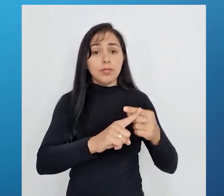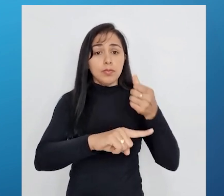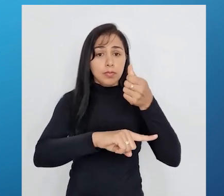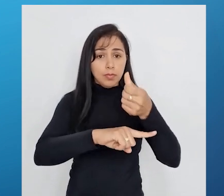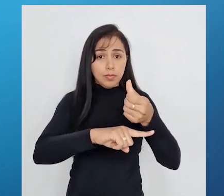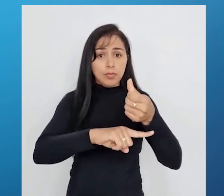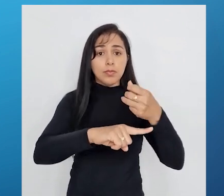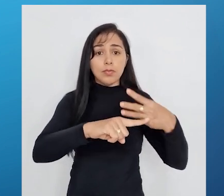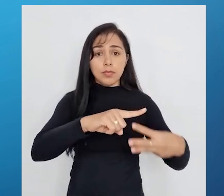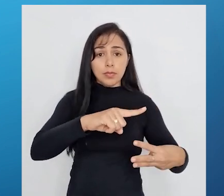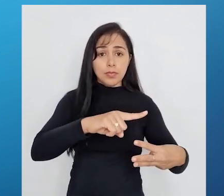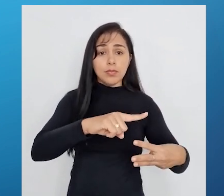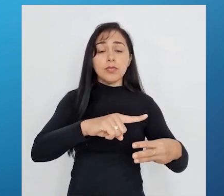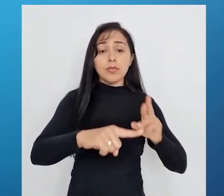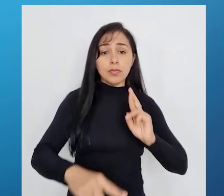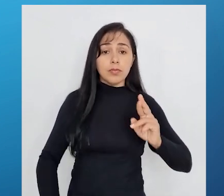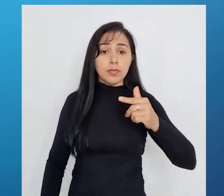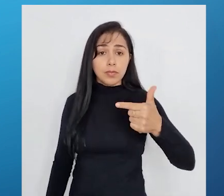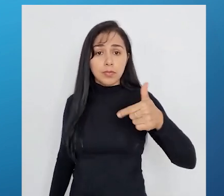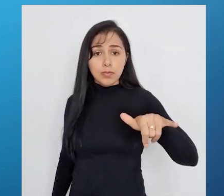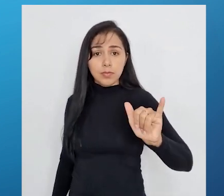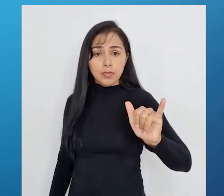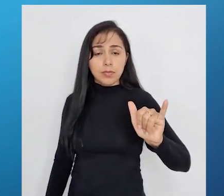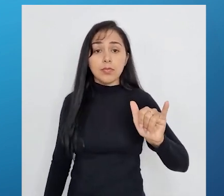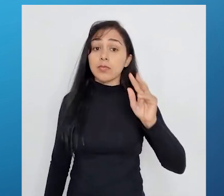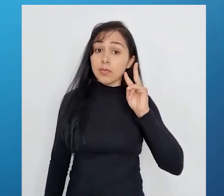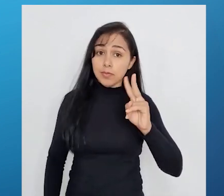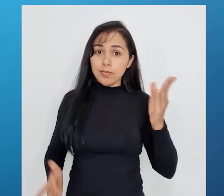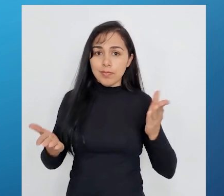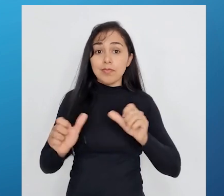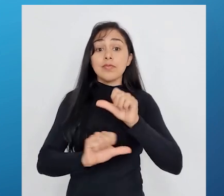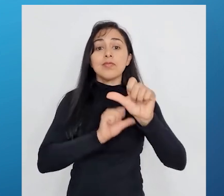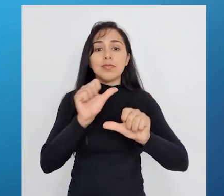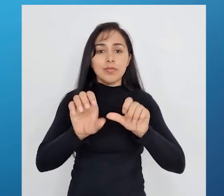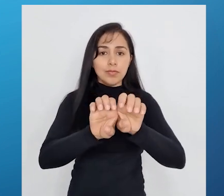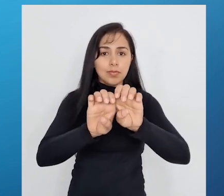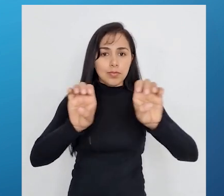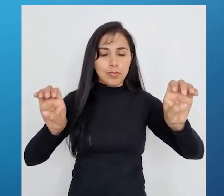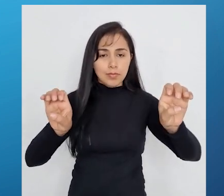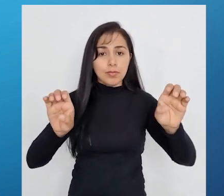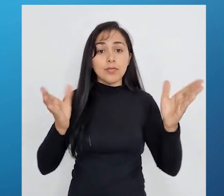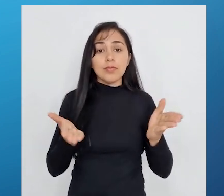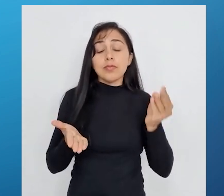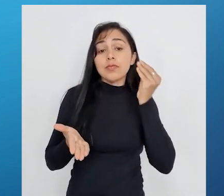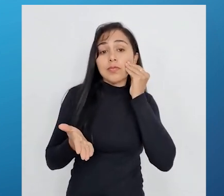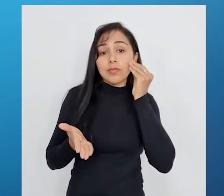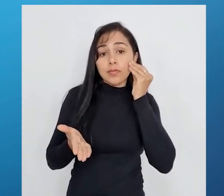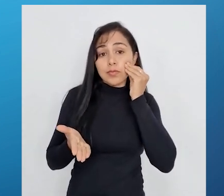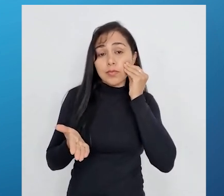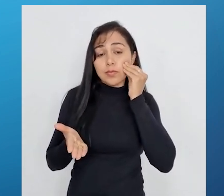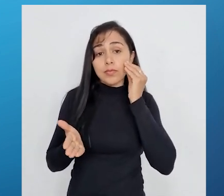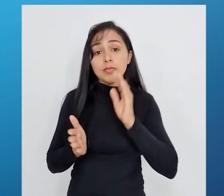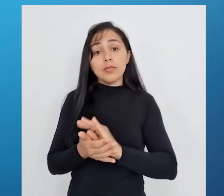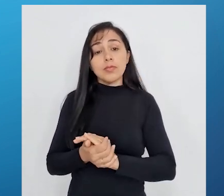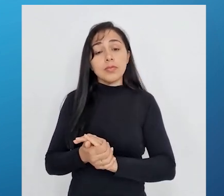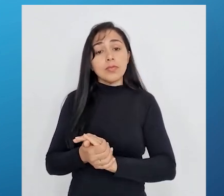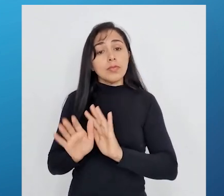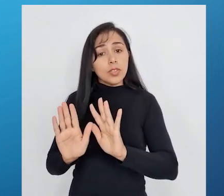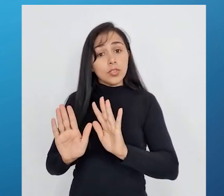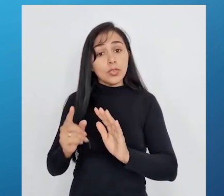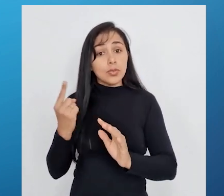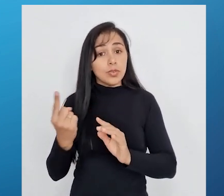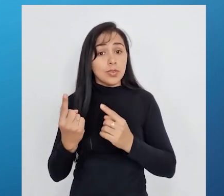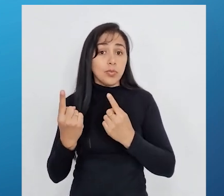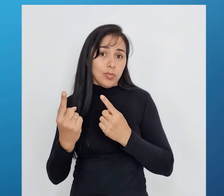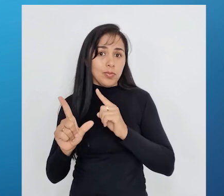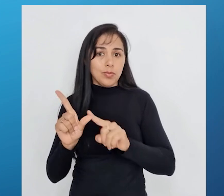Então, olha o que a gente tem aqui. Tá? Então, vamos aqui tentar isolar uma delas. Então, y ele